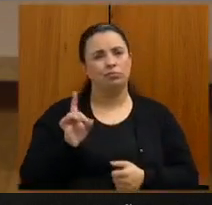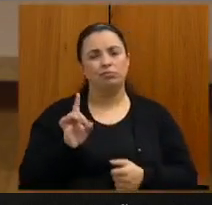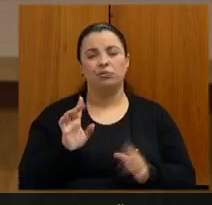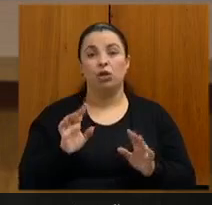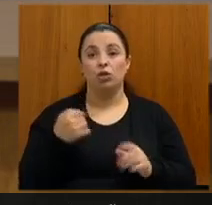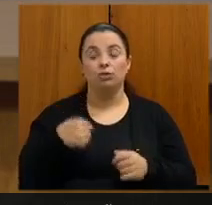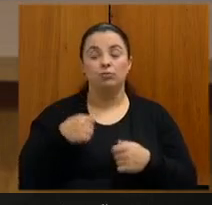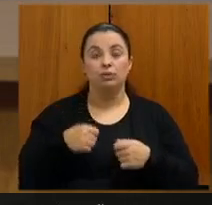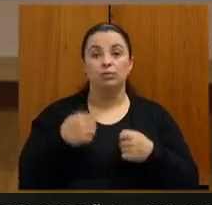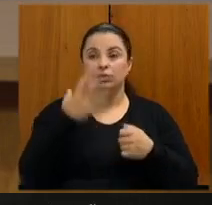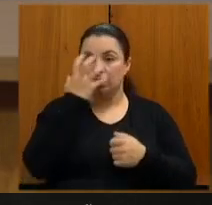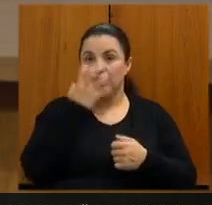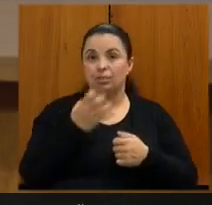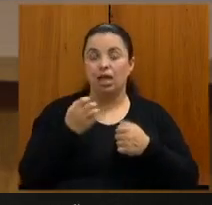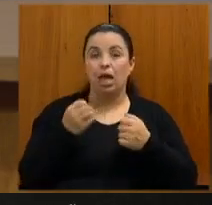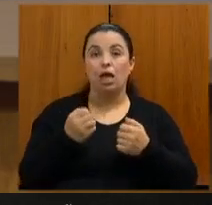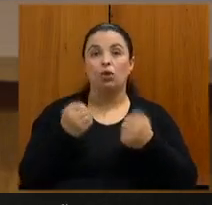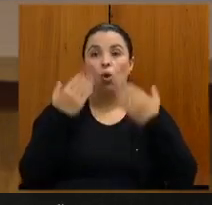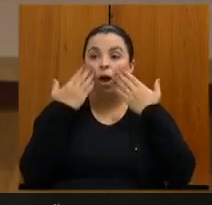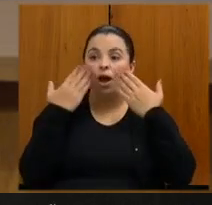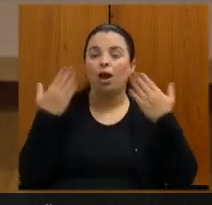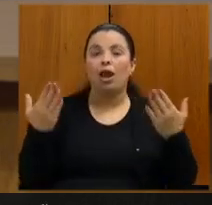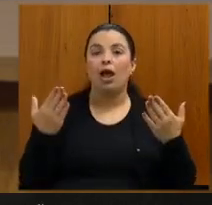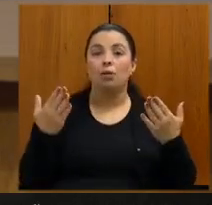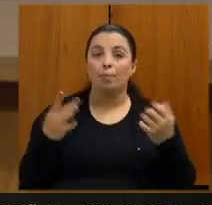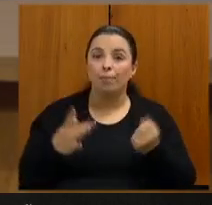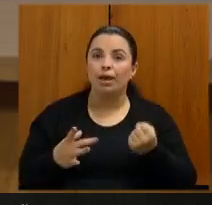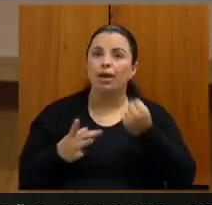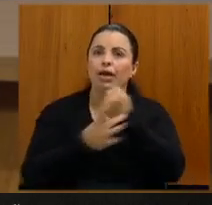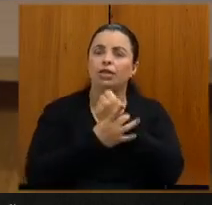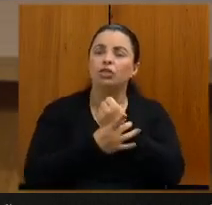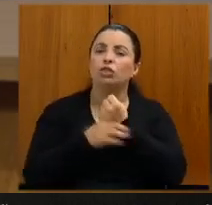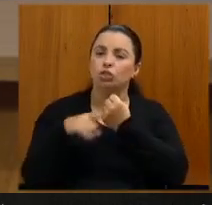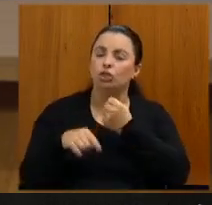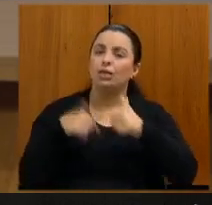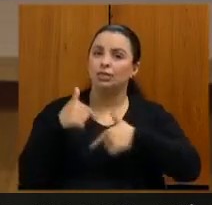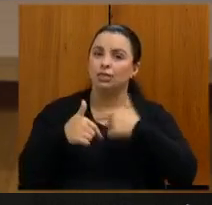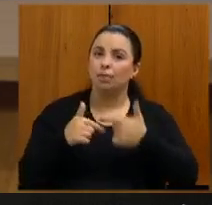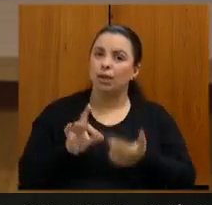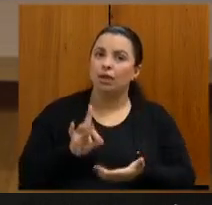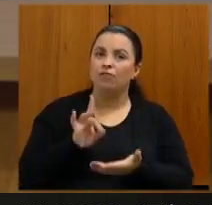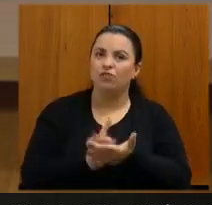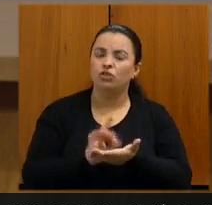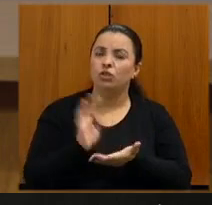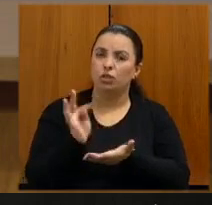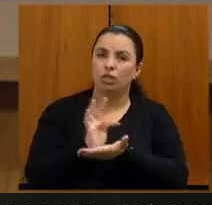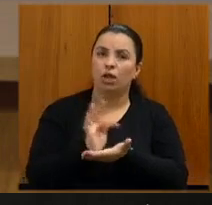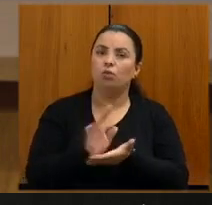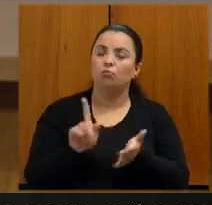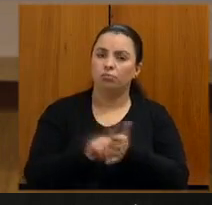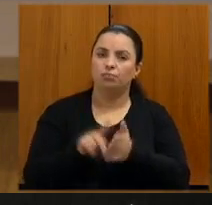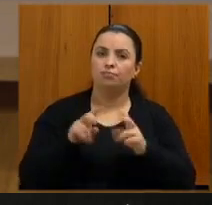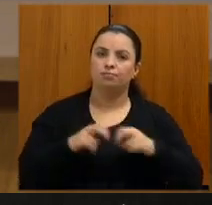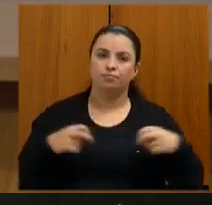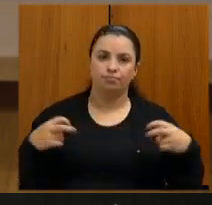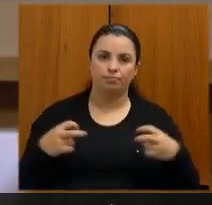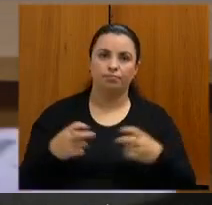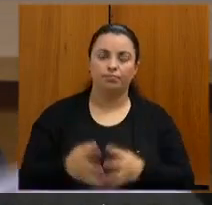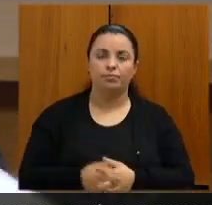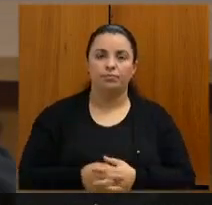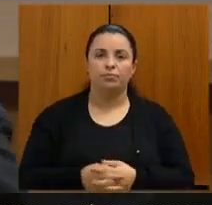até para garantir esse esse trabalho de fato efetivo e técnico da mesa